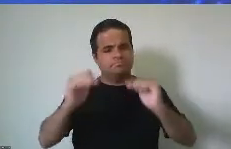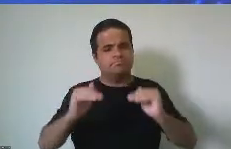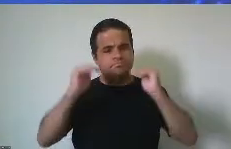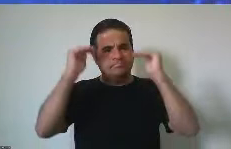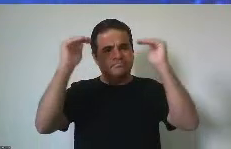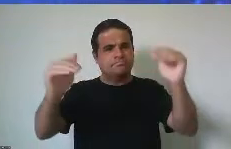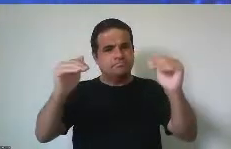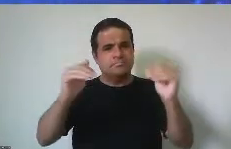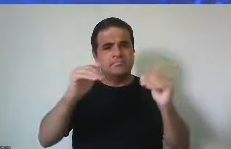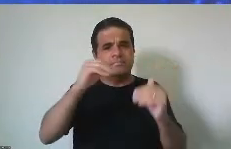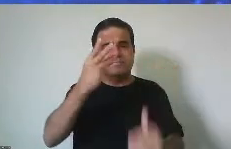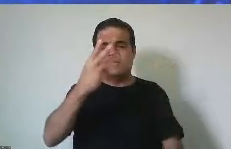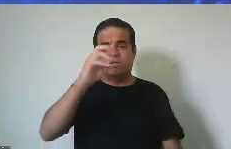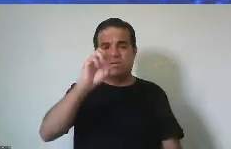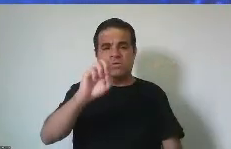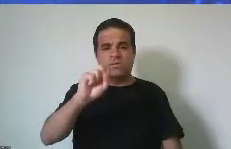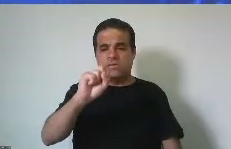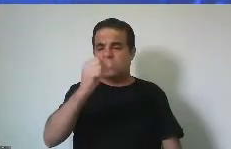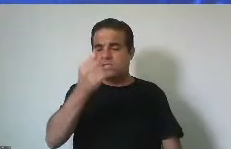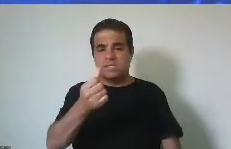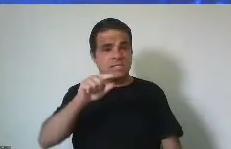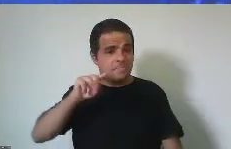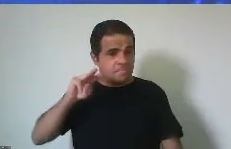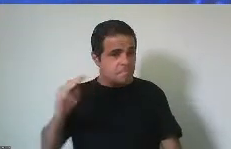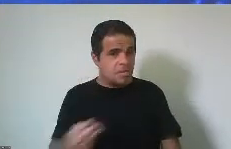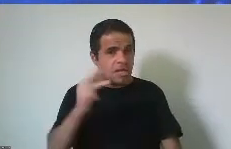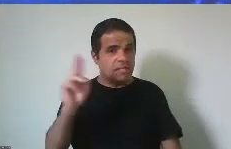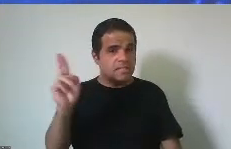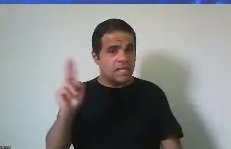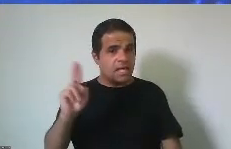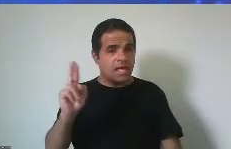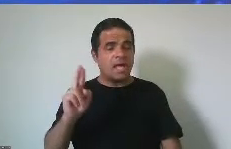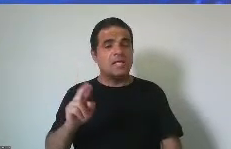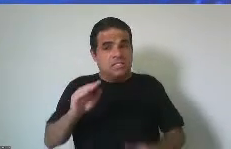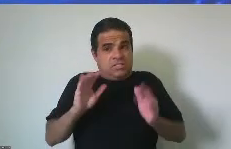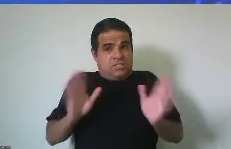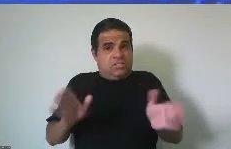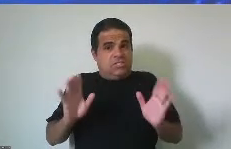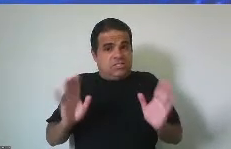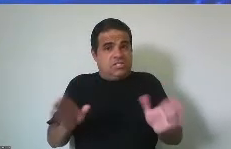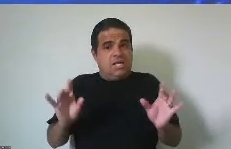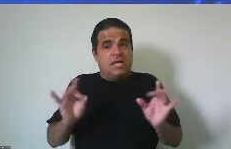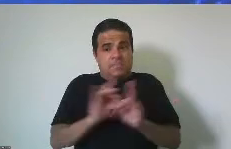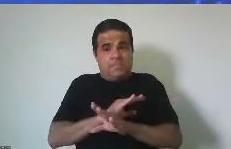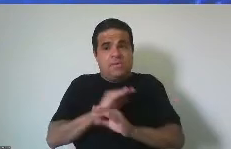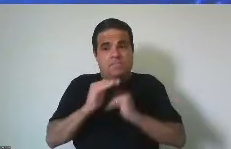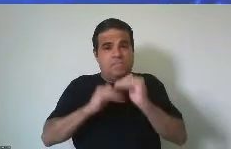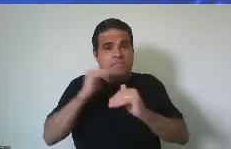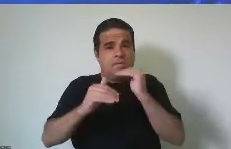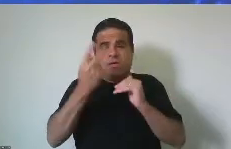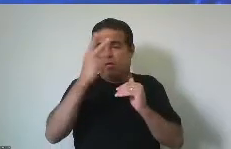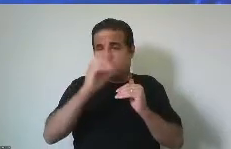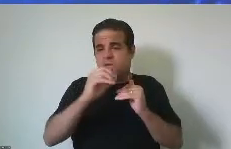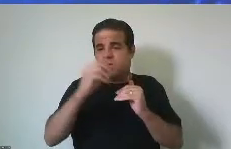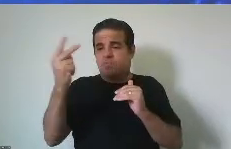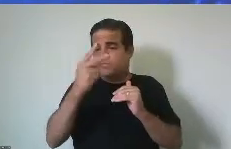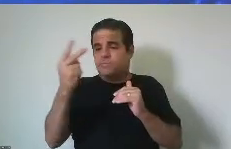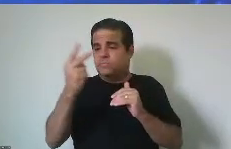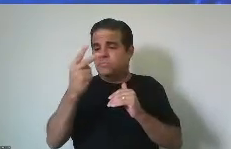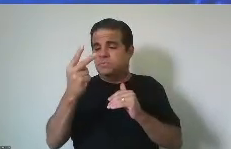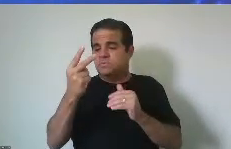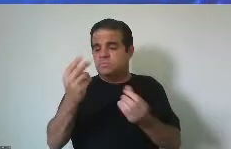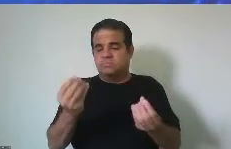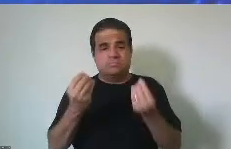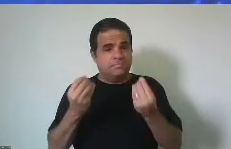386 milhões de reais hoje estamos executando os milhos e praticamente